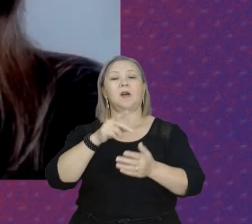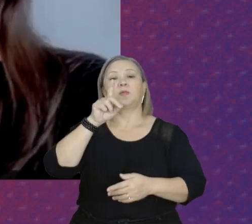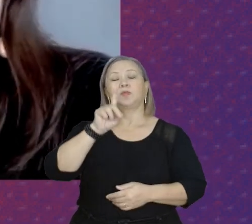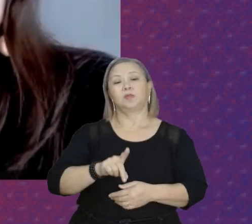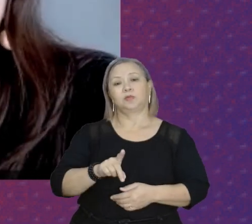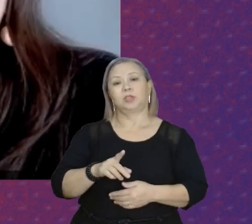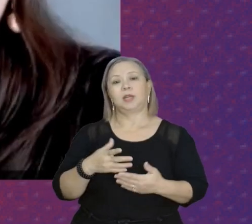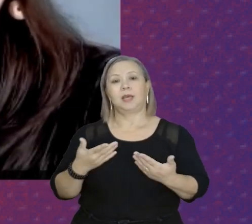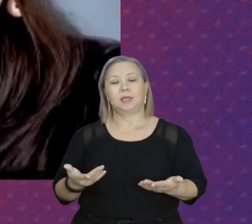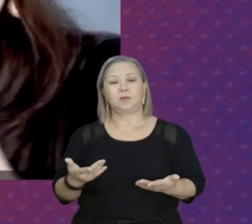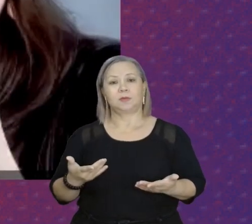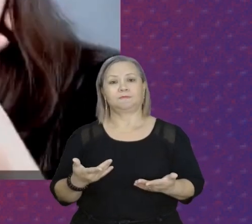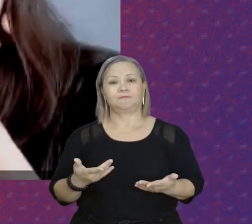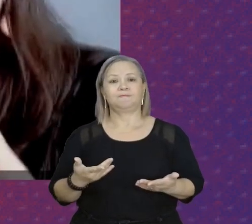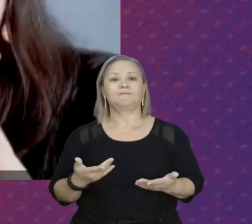direitos